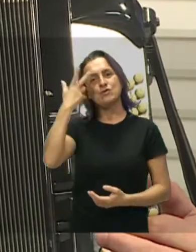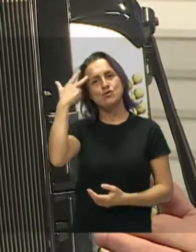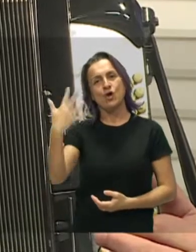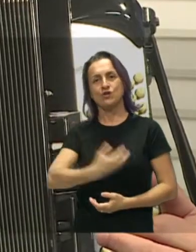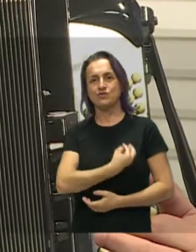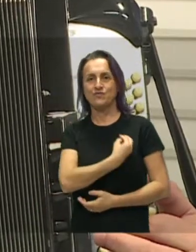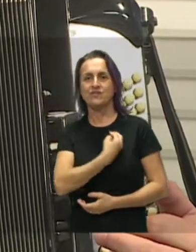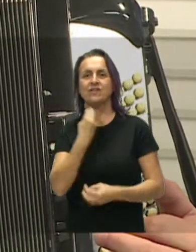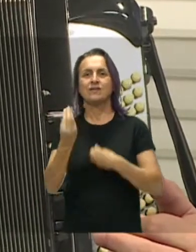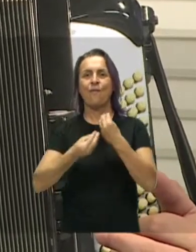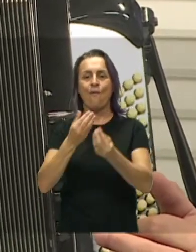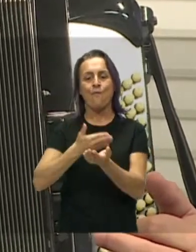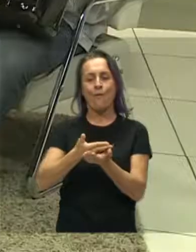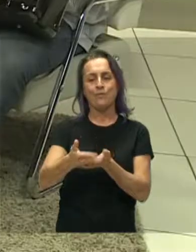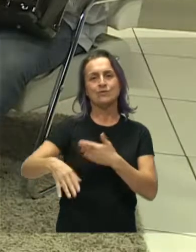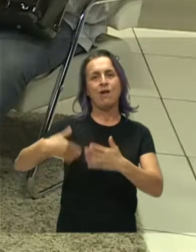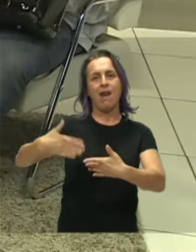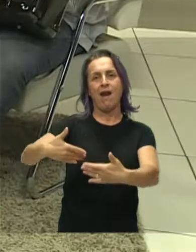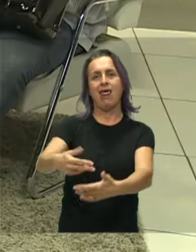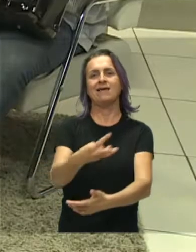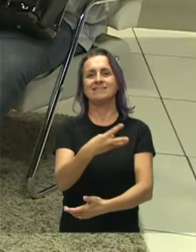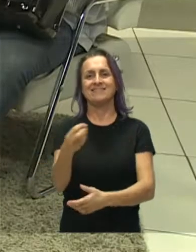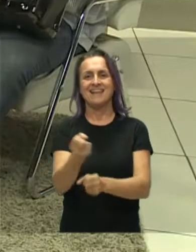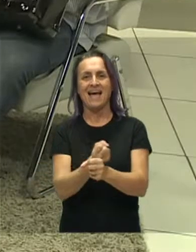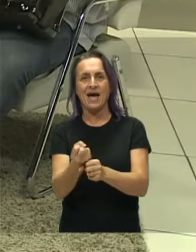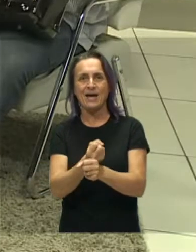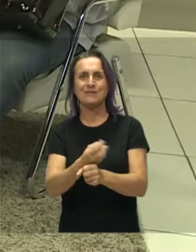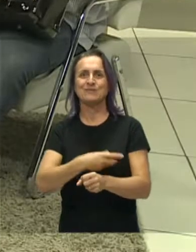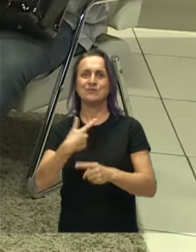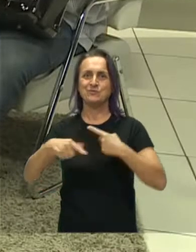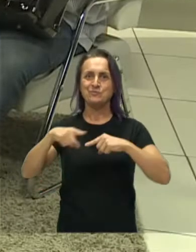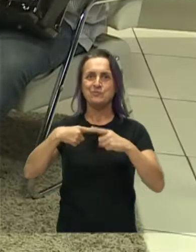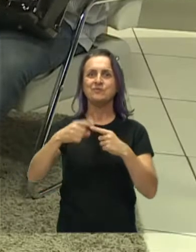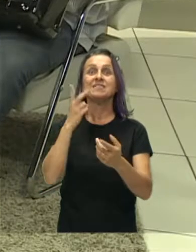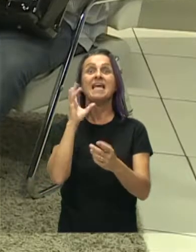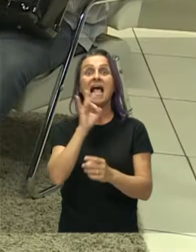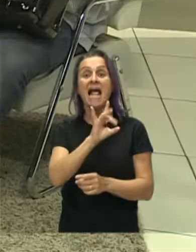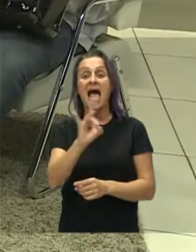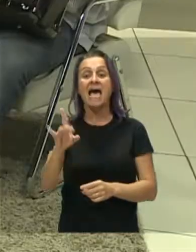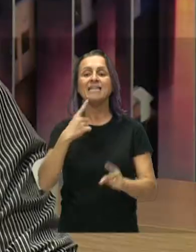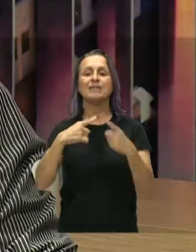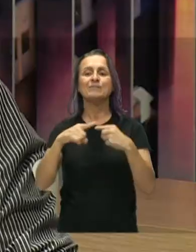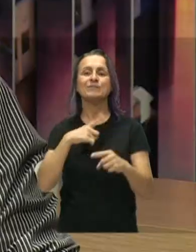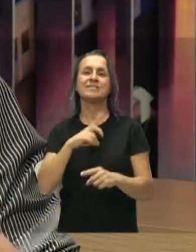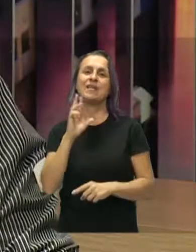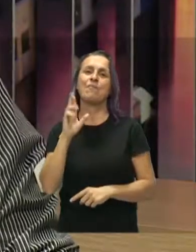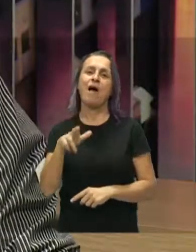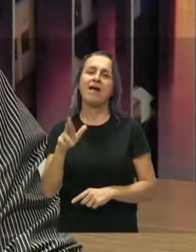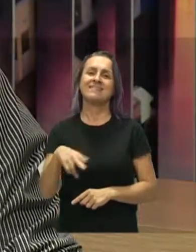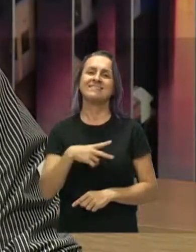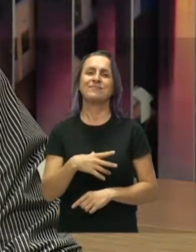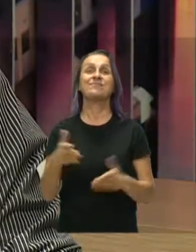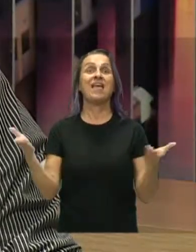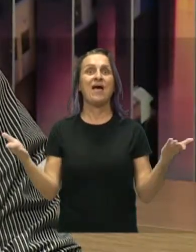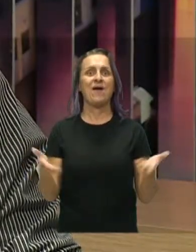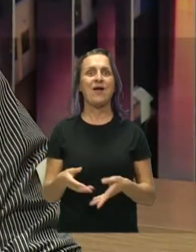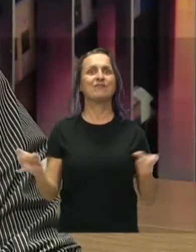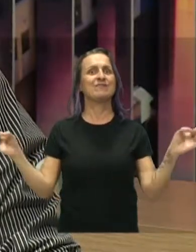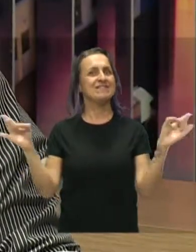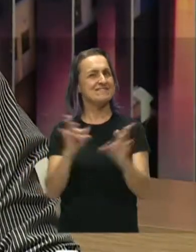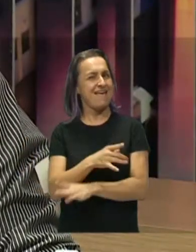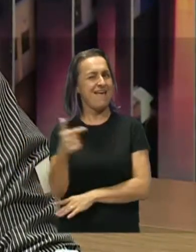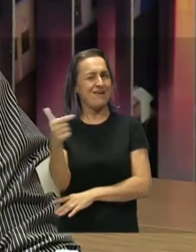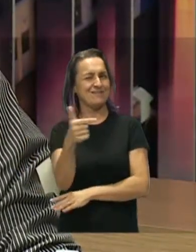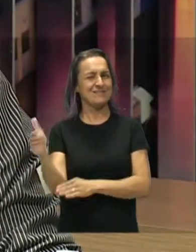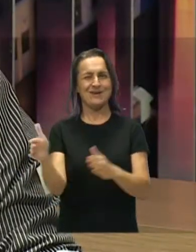como a gente chegou nesses 30 anos de música. Cada música tem uma razão. Tem uma história. De ser. Isso. Vamos encerrar o segundo bloco com mais um